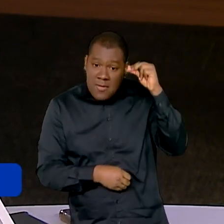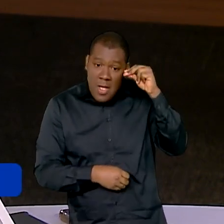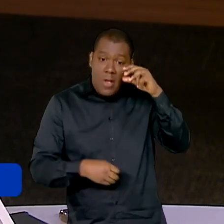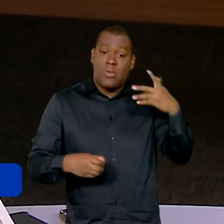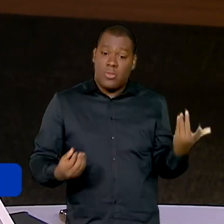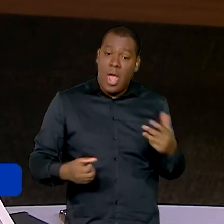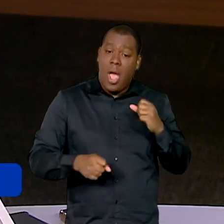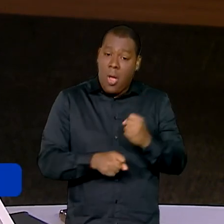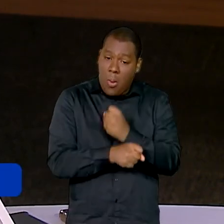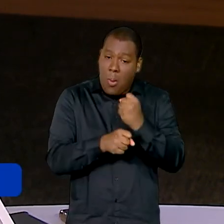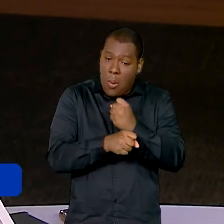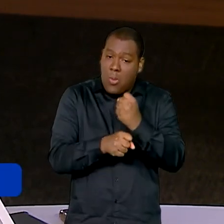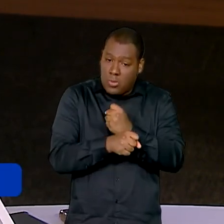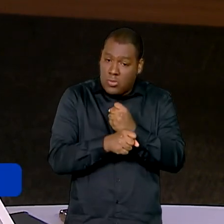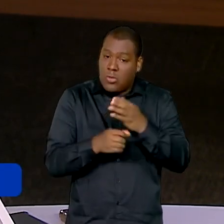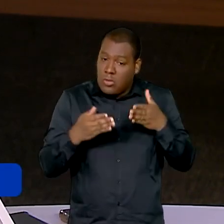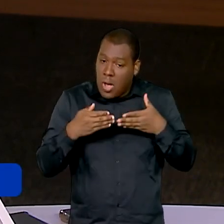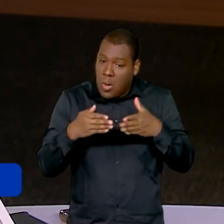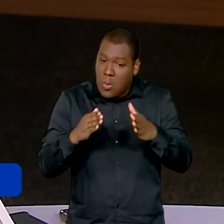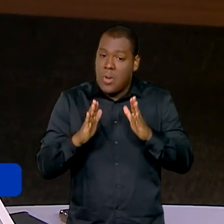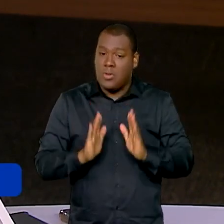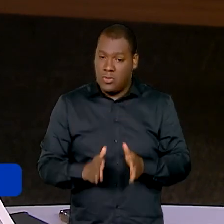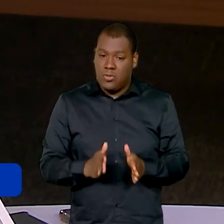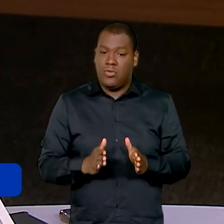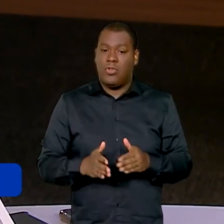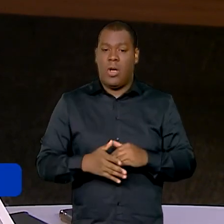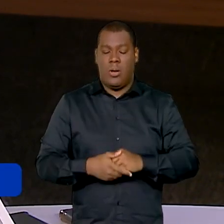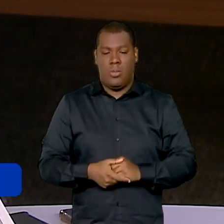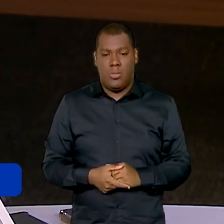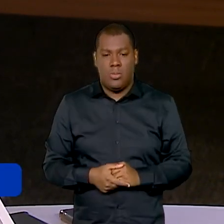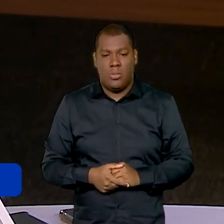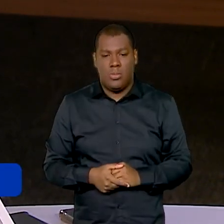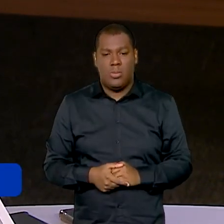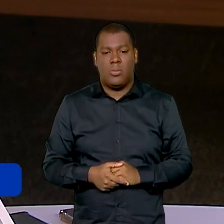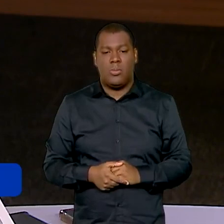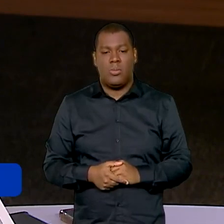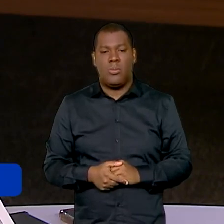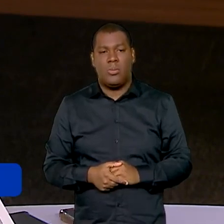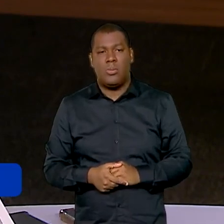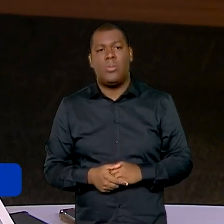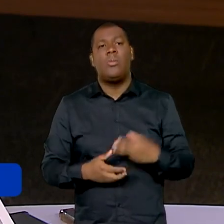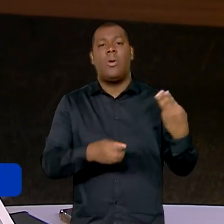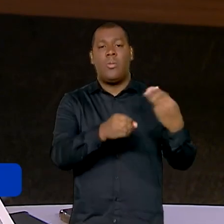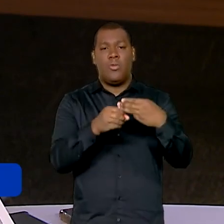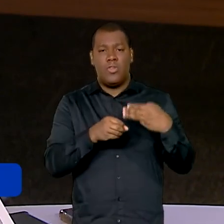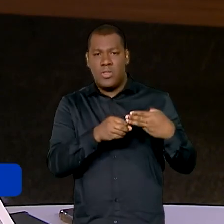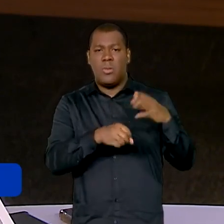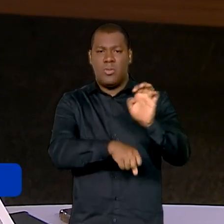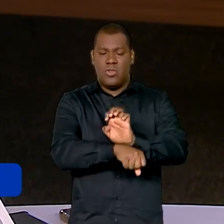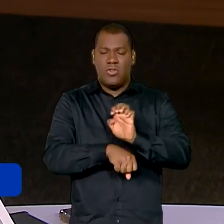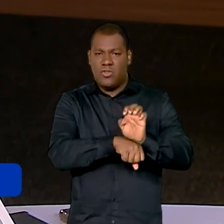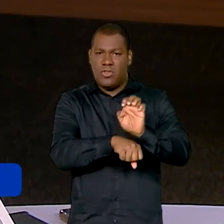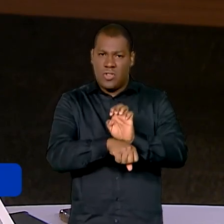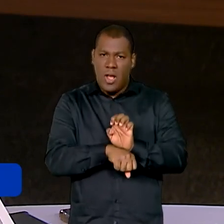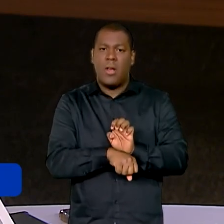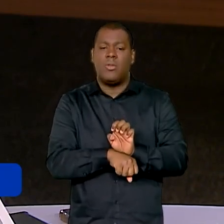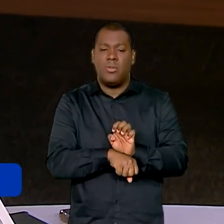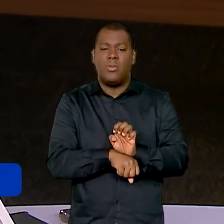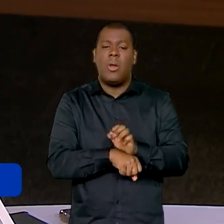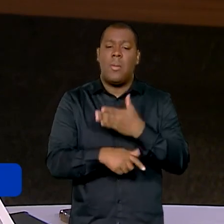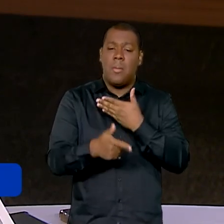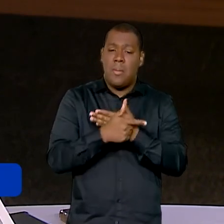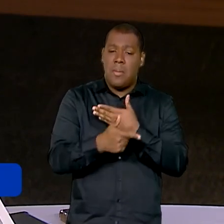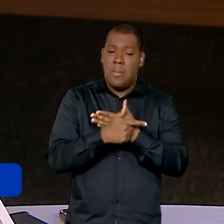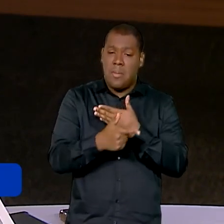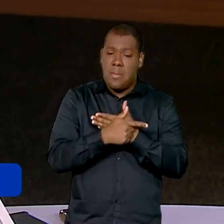PAC Seleções, elas são executadas pelos municípios e pelo Estado, elas não são executadas diretamente